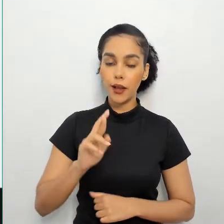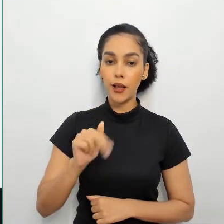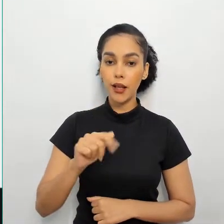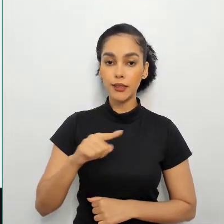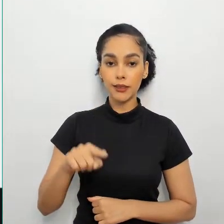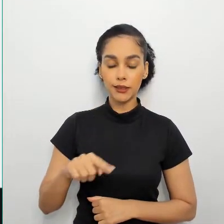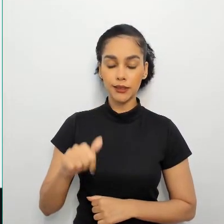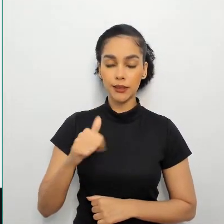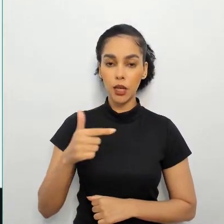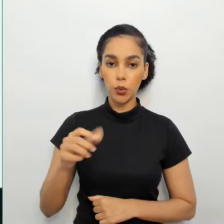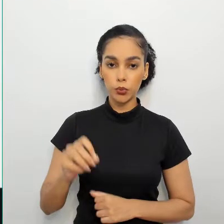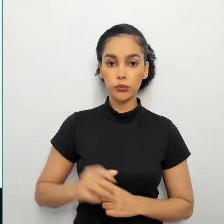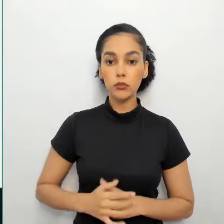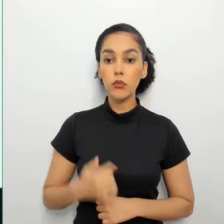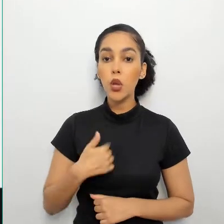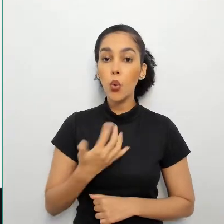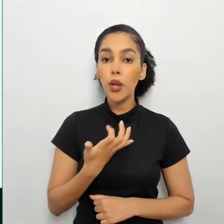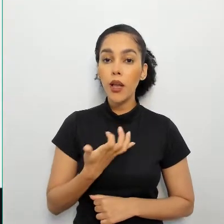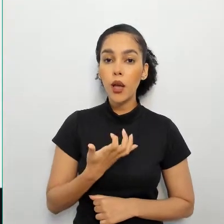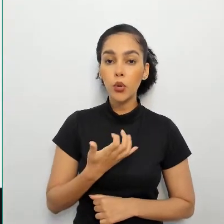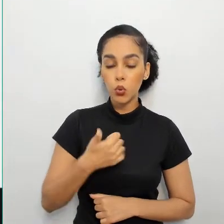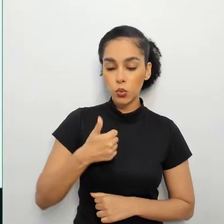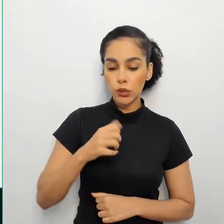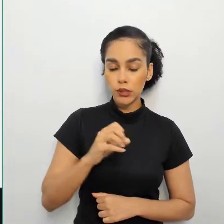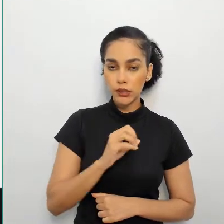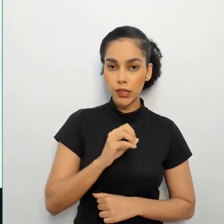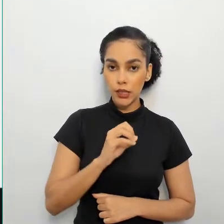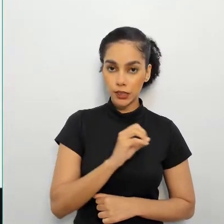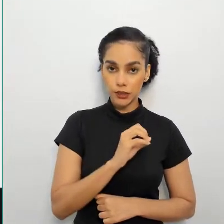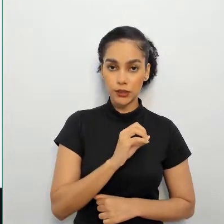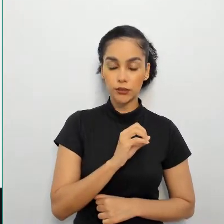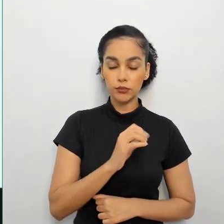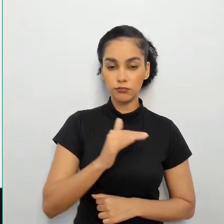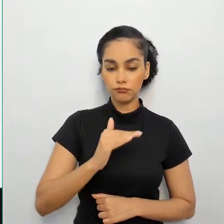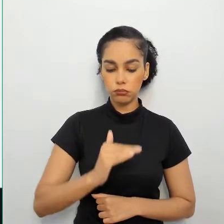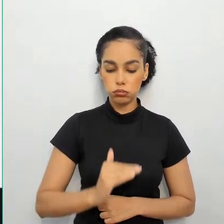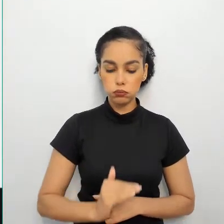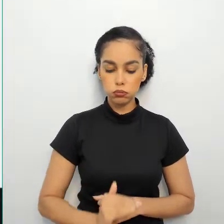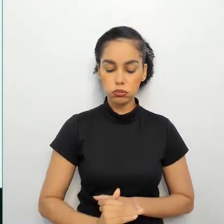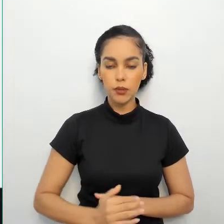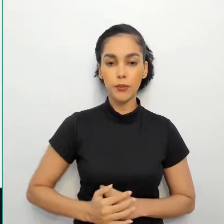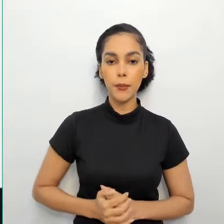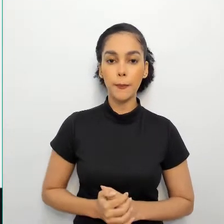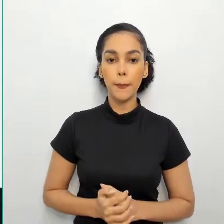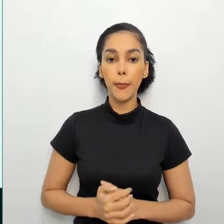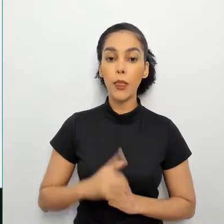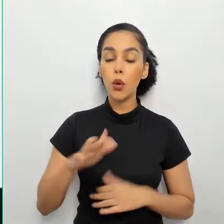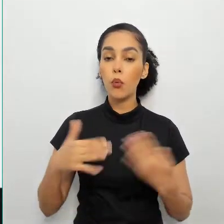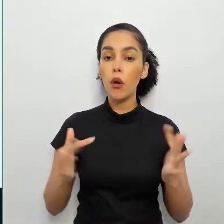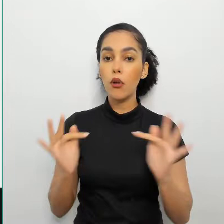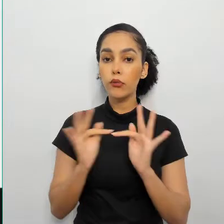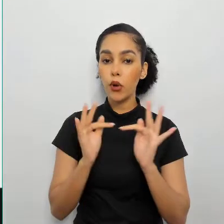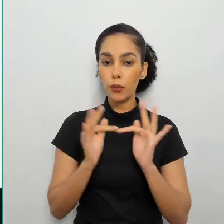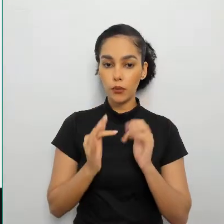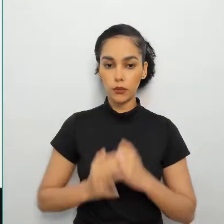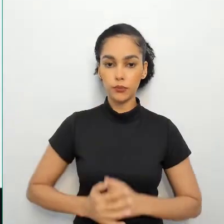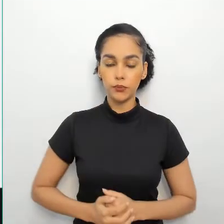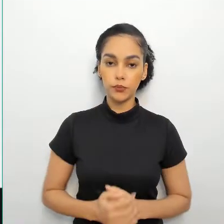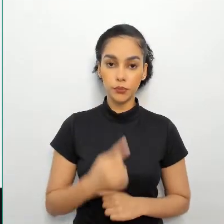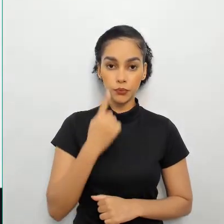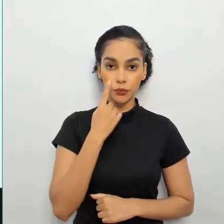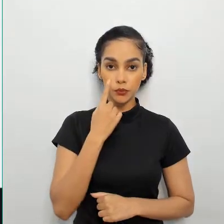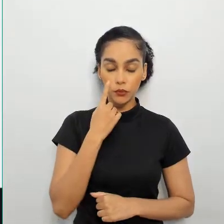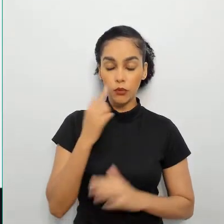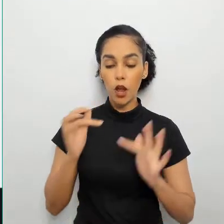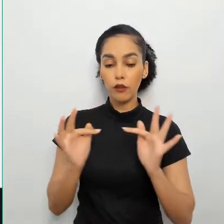centésimo. Tem uma fórmula chamada fórmula do termo geral de uma PG. Ela diz o seguinte: para obter o termo